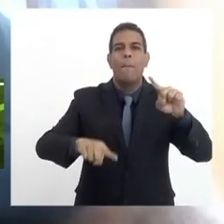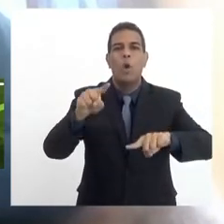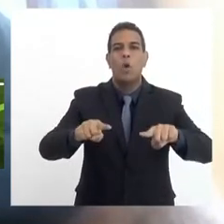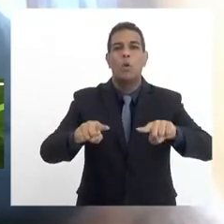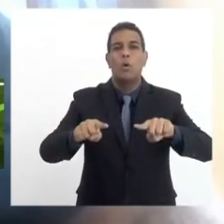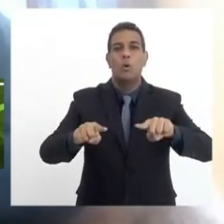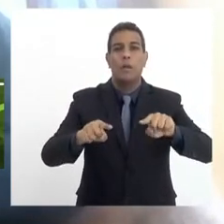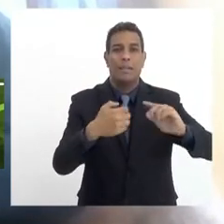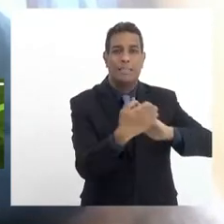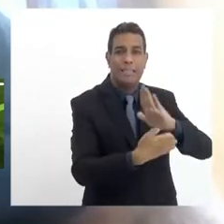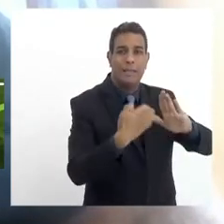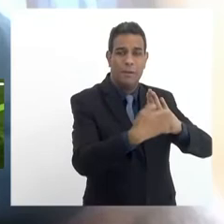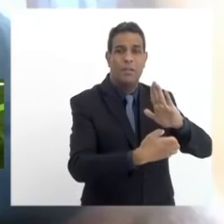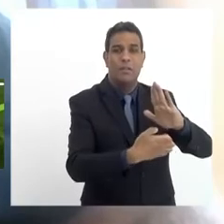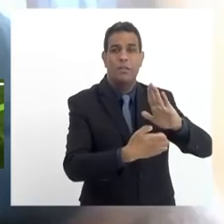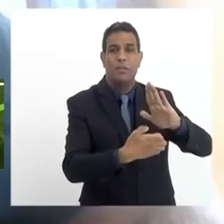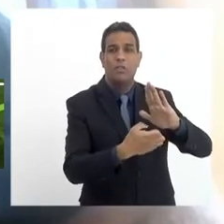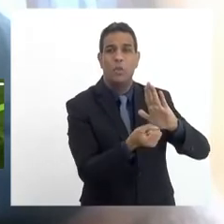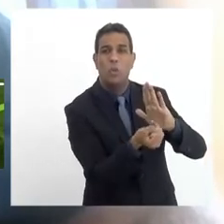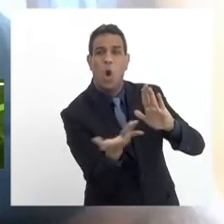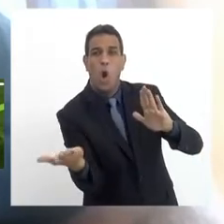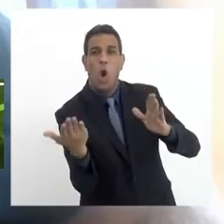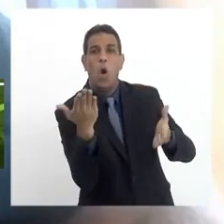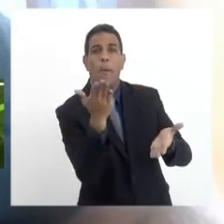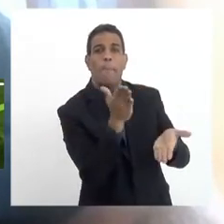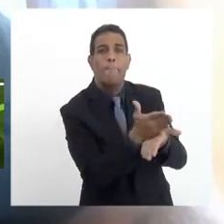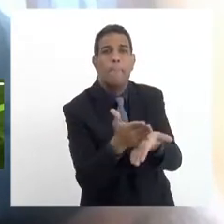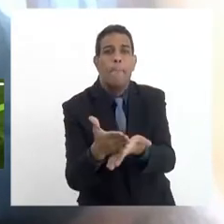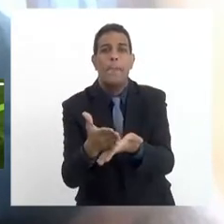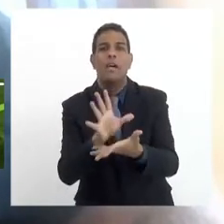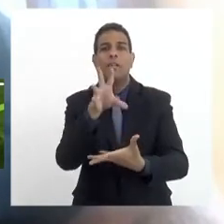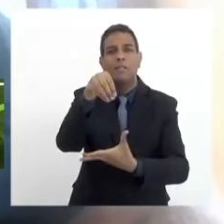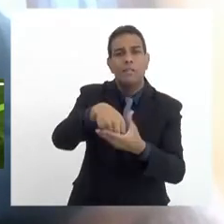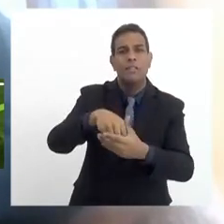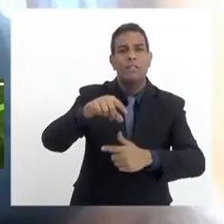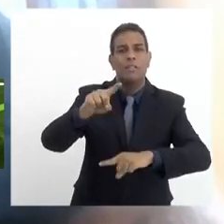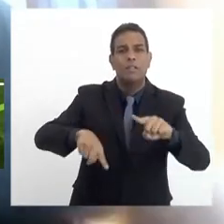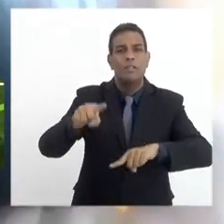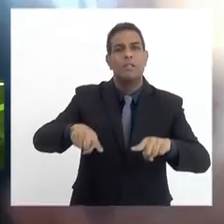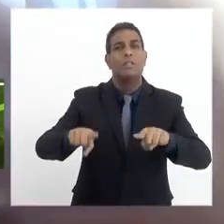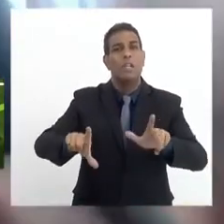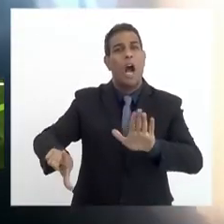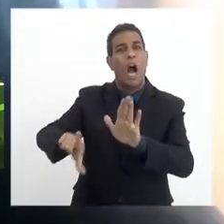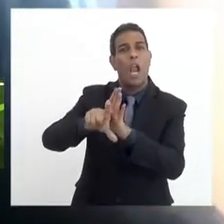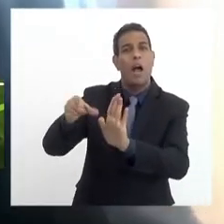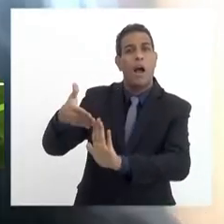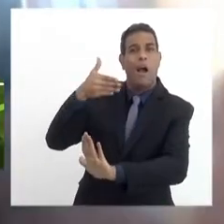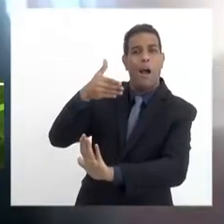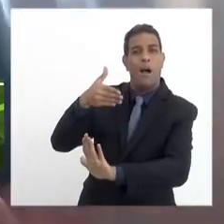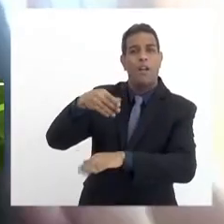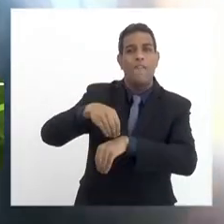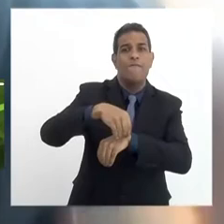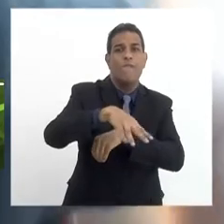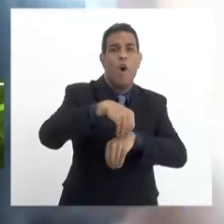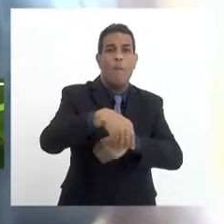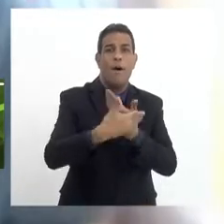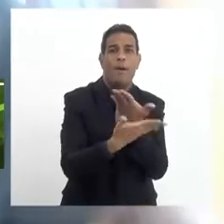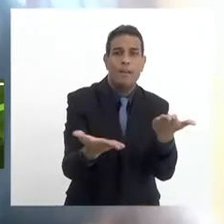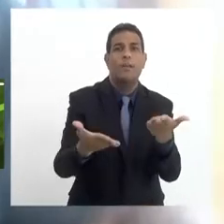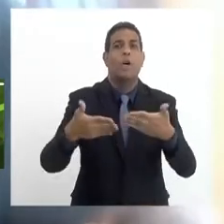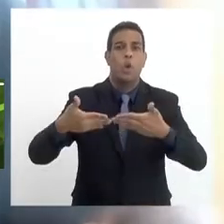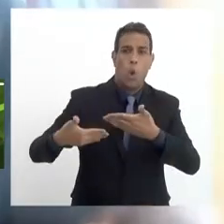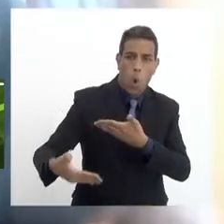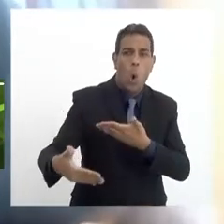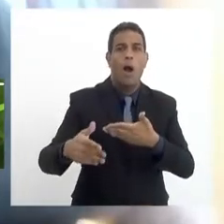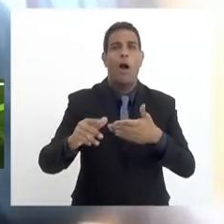empresas têm que declarar anualmente a quantidade de embalagem. Isso aí já existe. A embalagem já existe uma lei sobre isso. Era só essa informação. Podemos